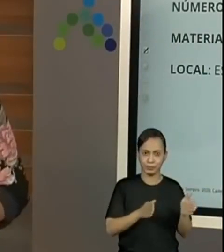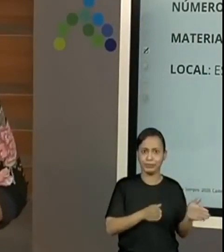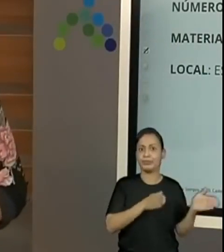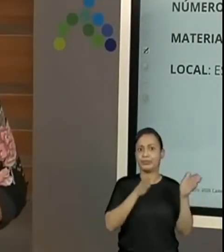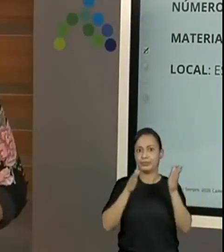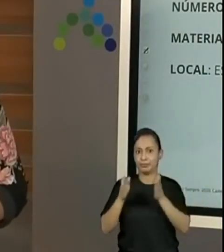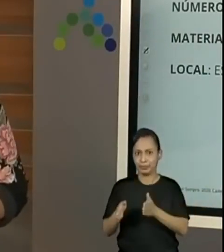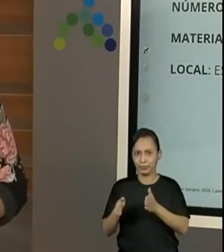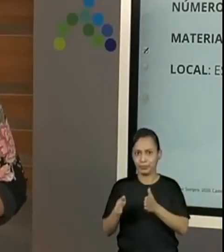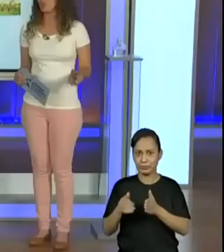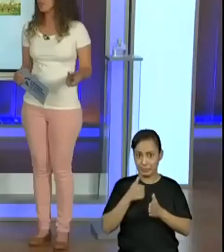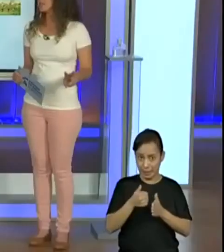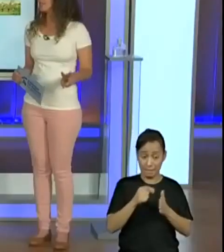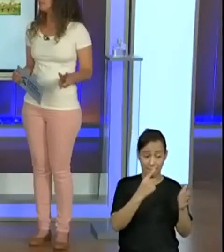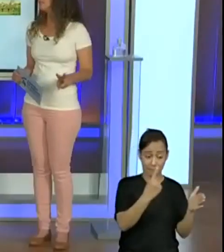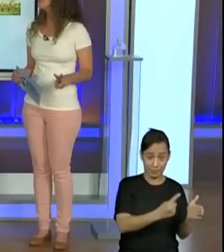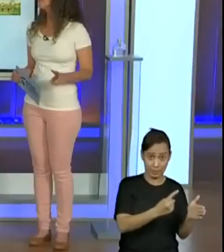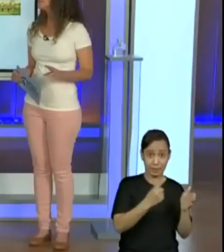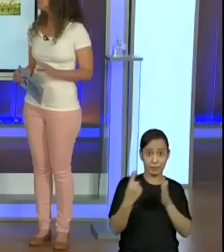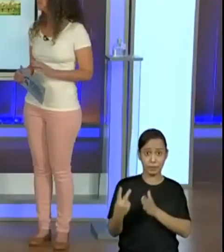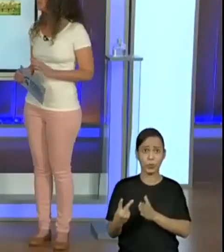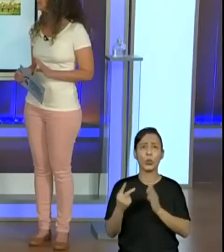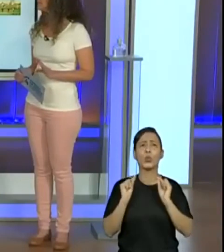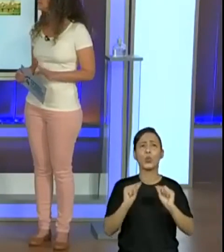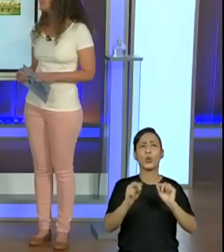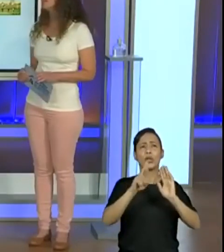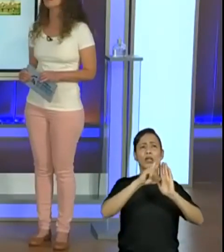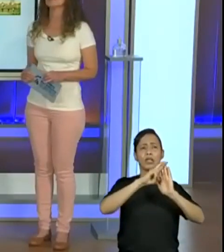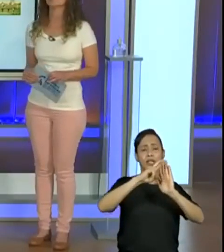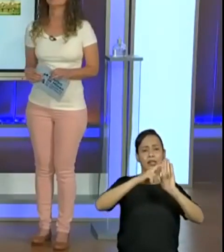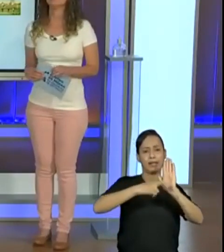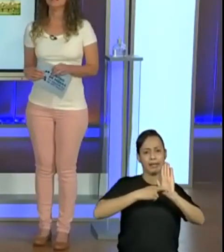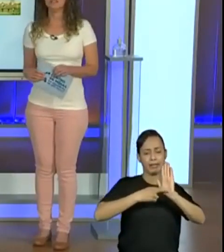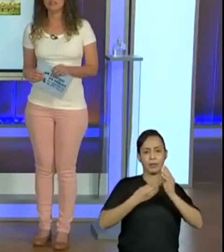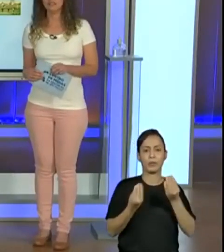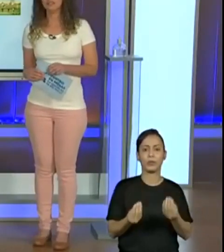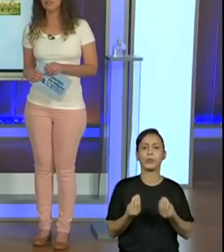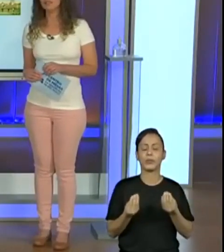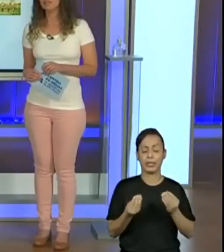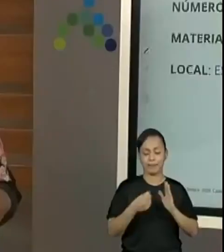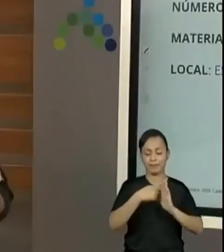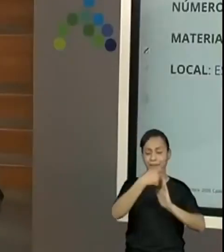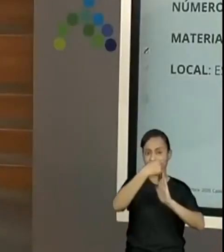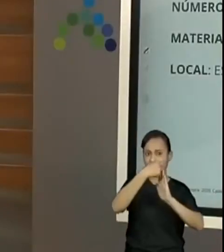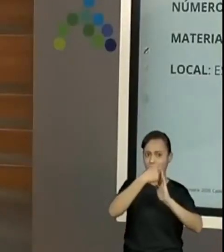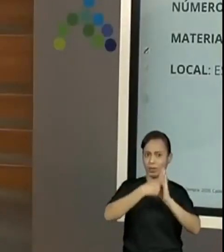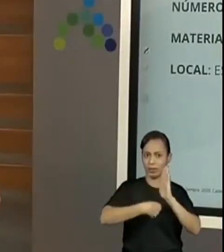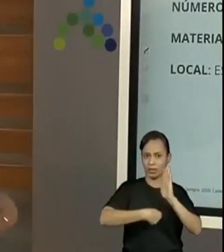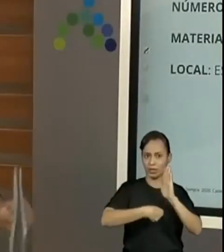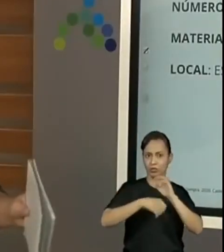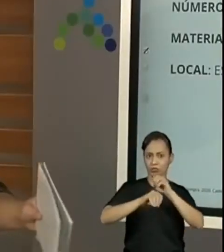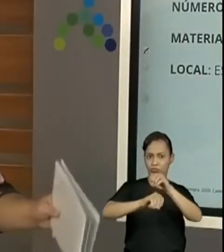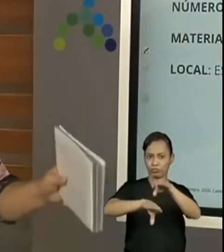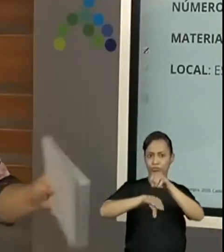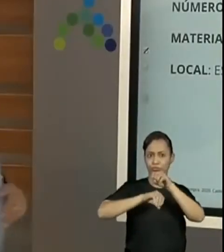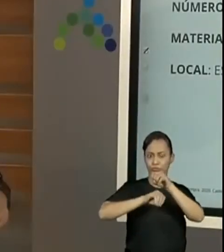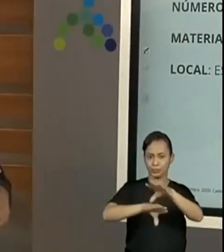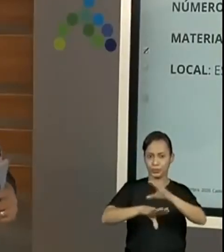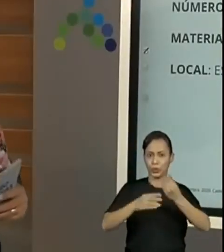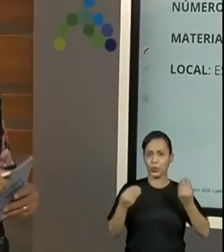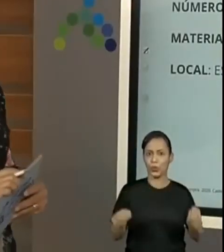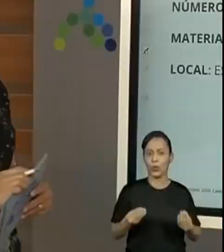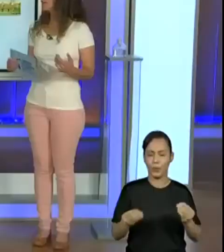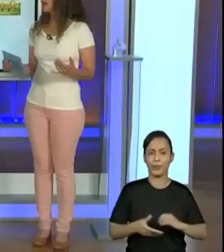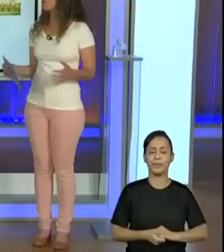partes, professora? Duas partes. Duas partes. O que tem na primeira parte de um texto instrucional, regras de